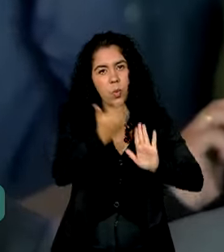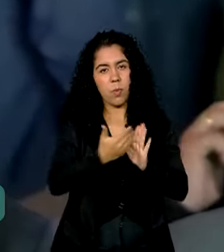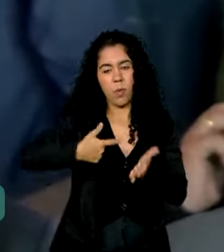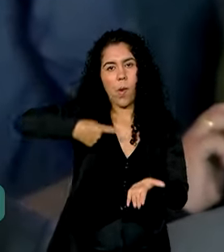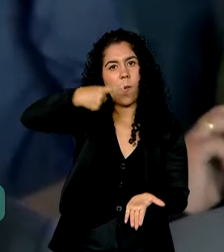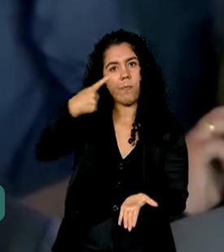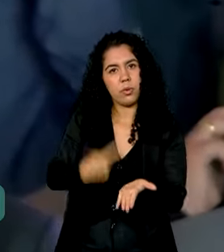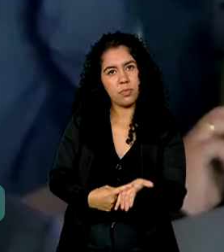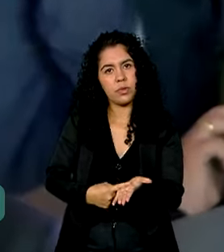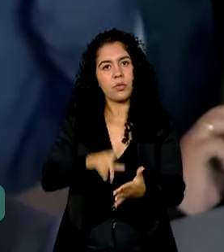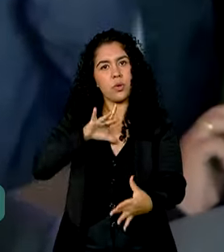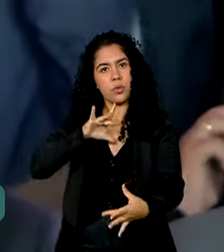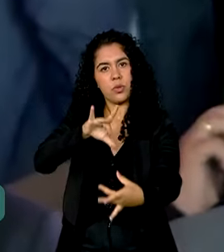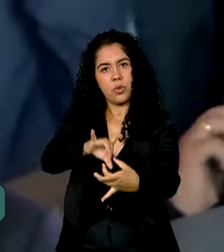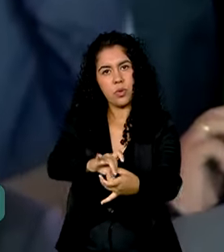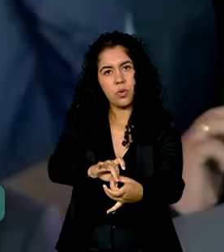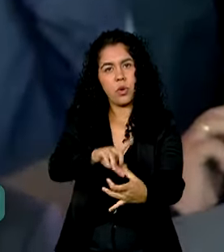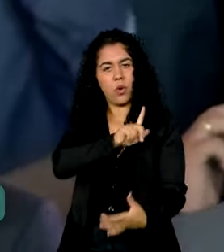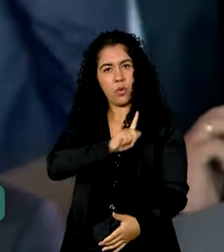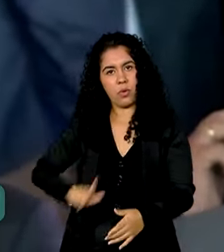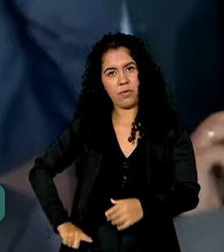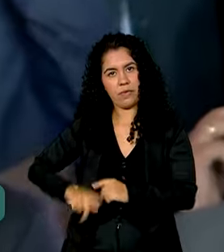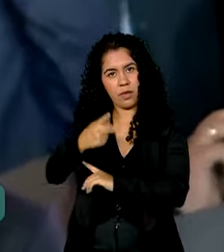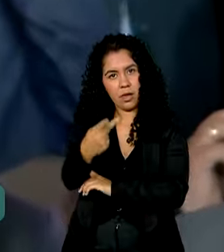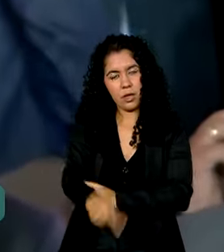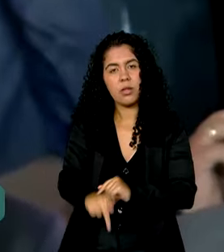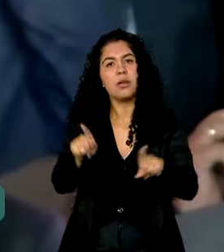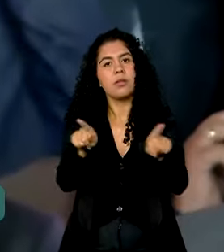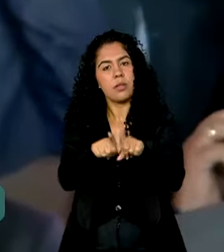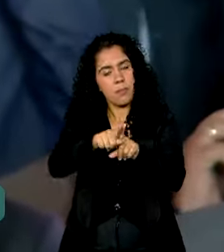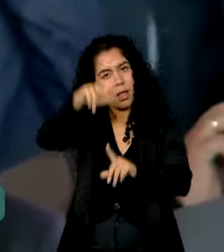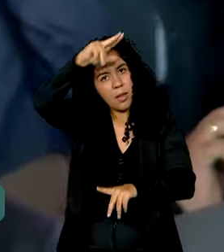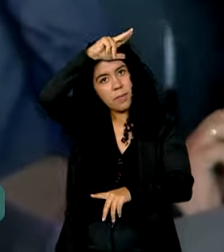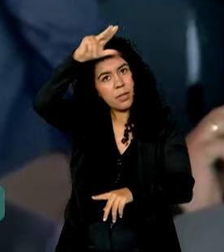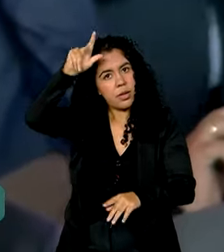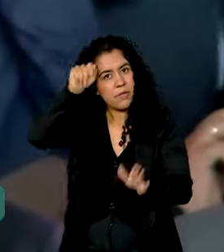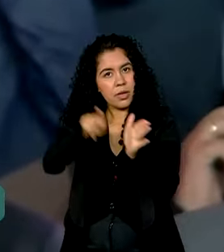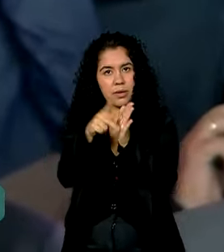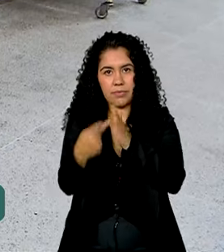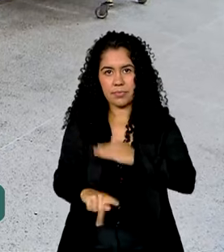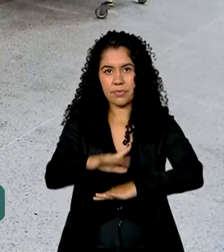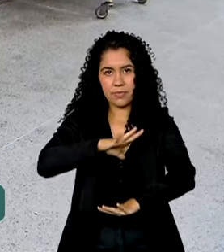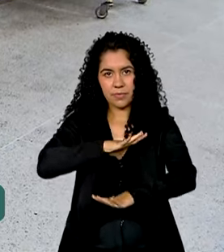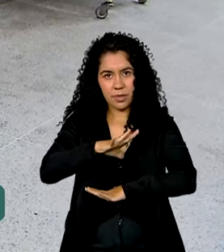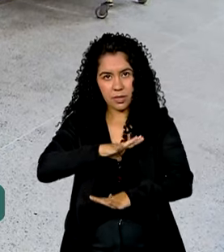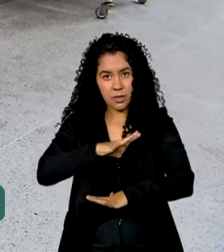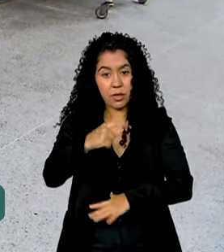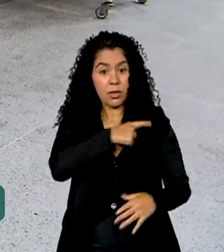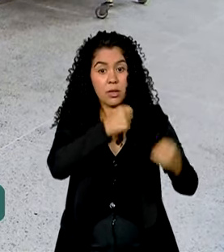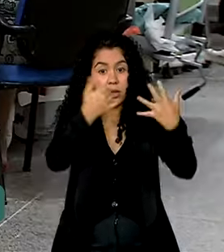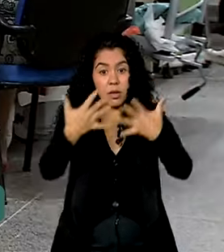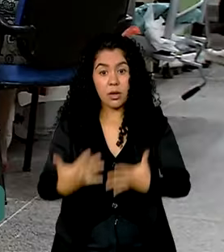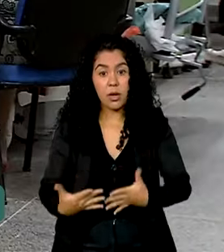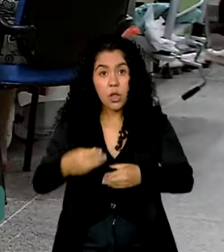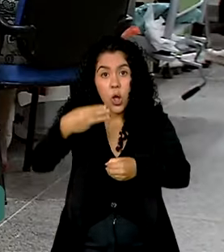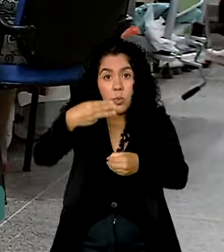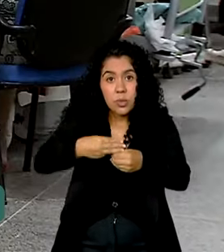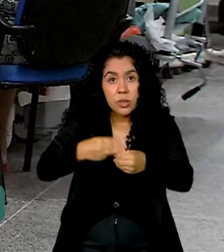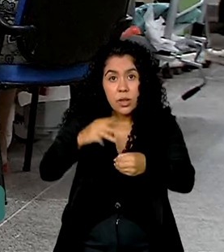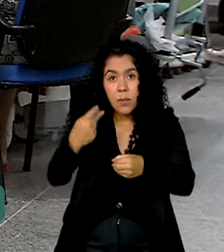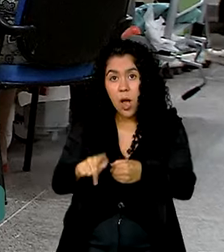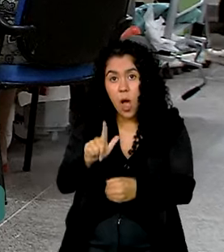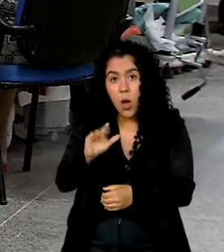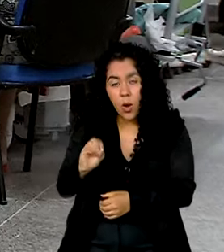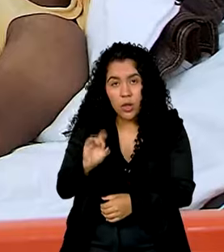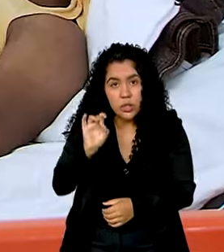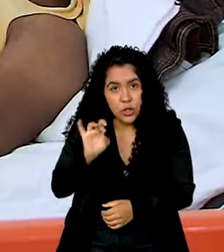compromisso junto ao governo do estado e junto à prefeitura de Águas Lindas. E não é só o município goiano que está